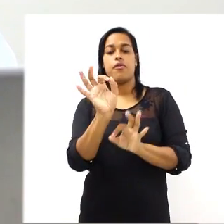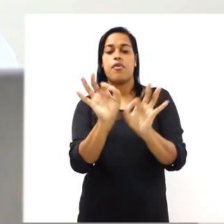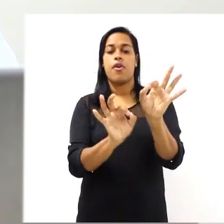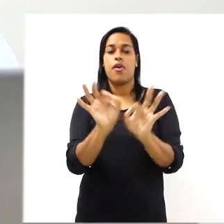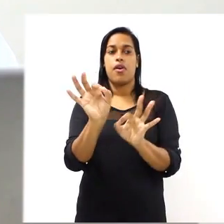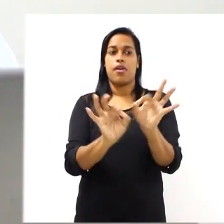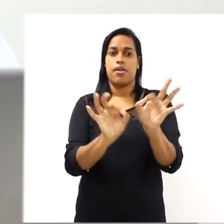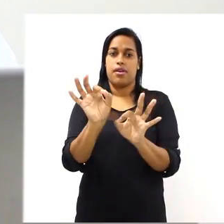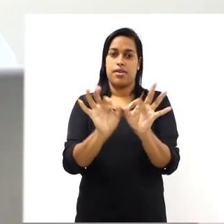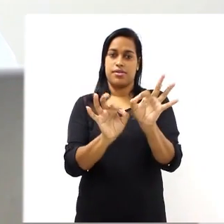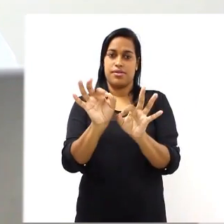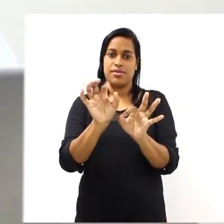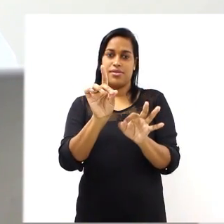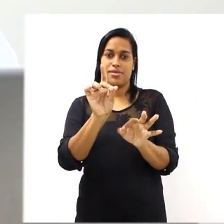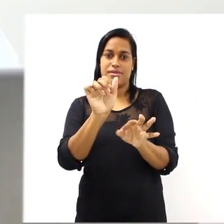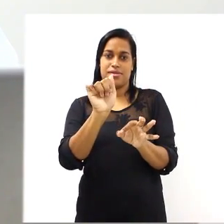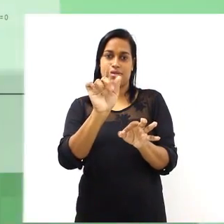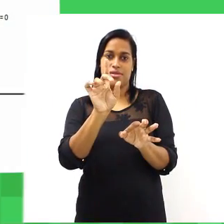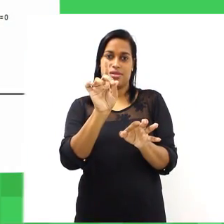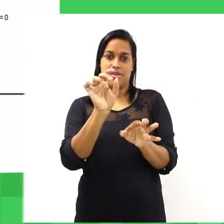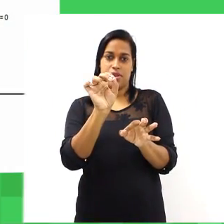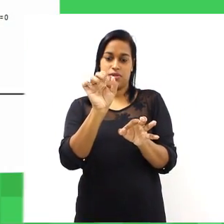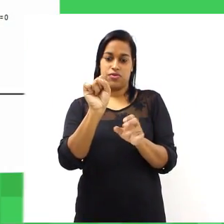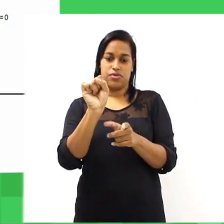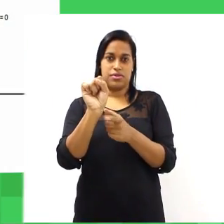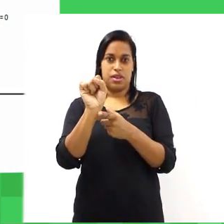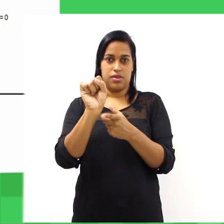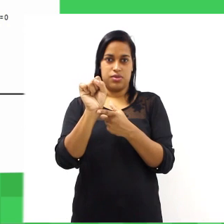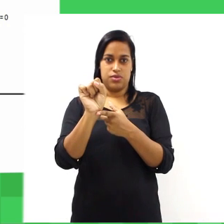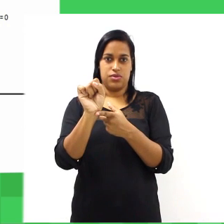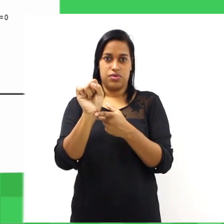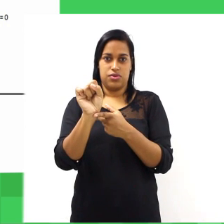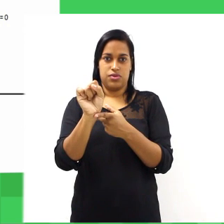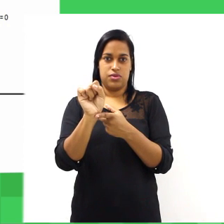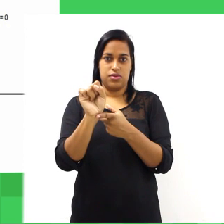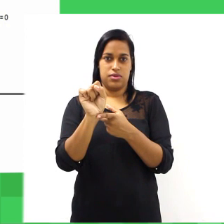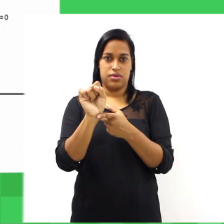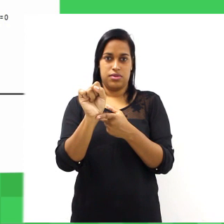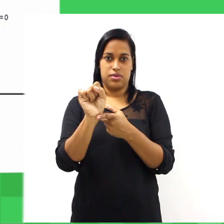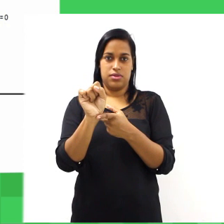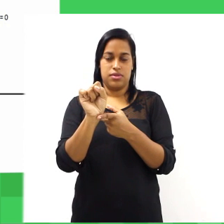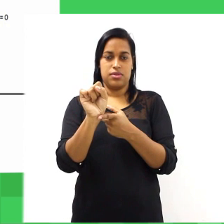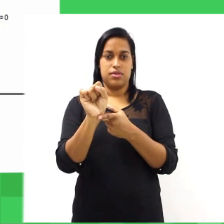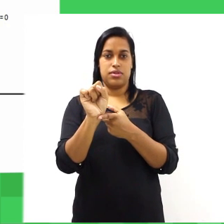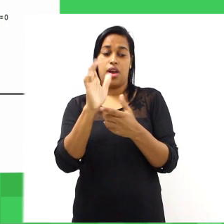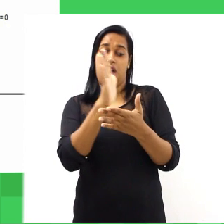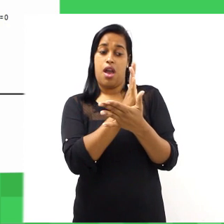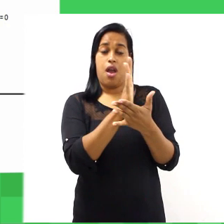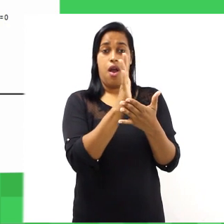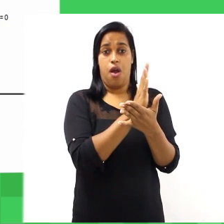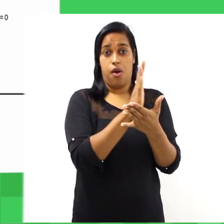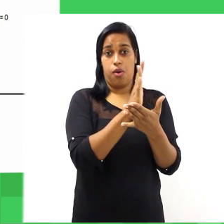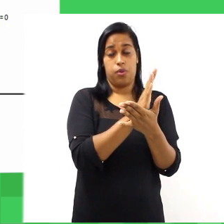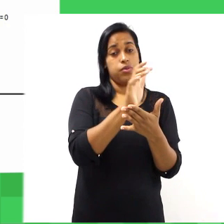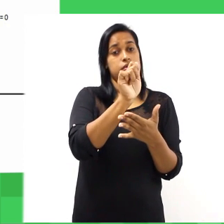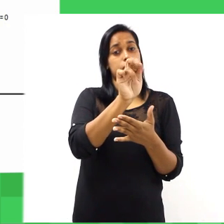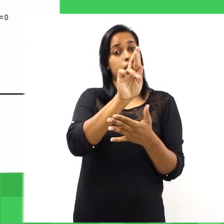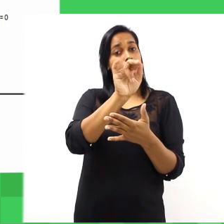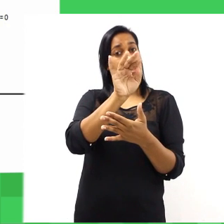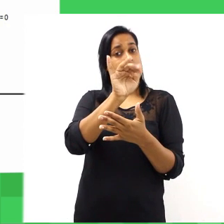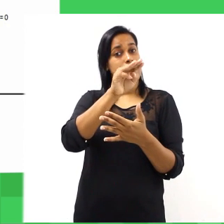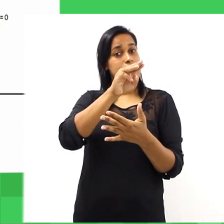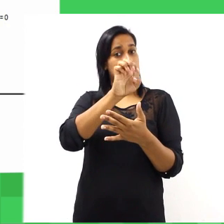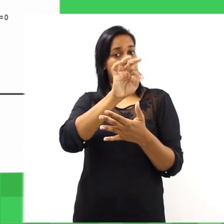manipular os dados. Os operadores são do tipo aritmético, operador relacional e